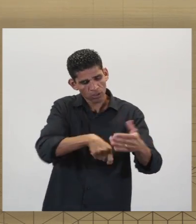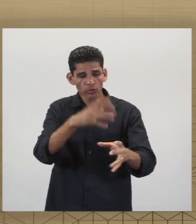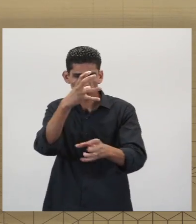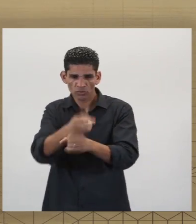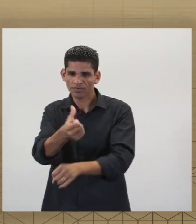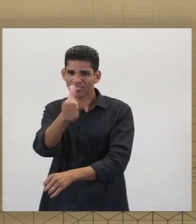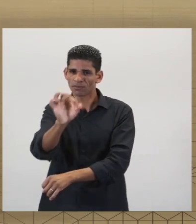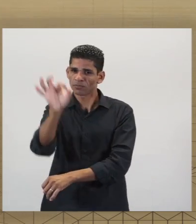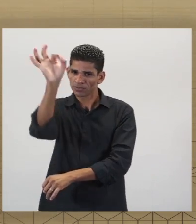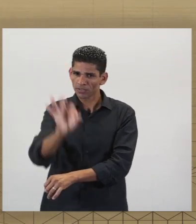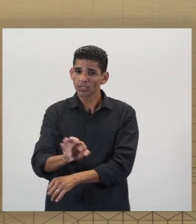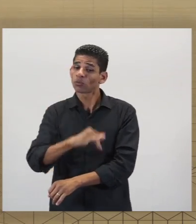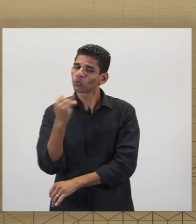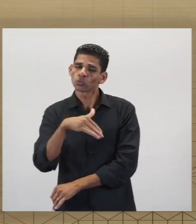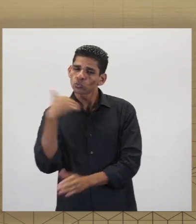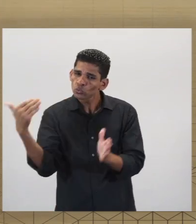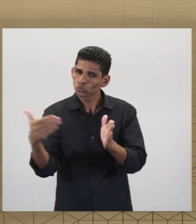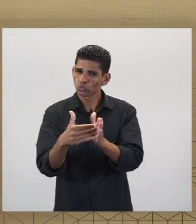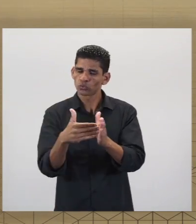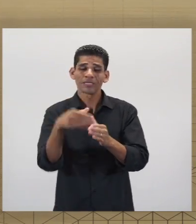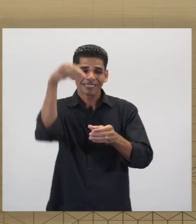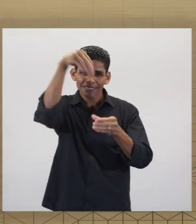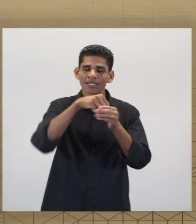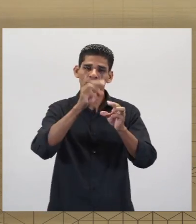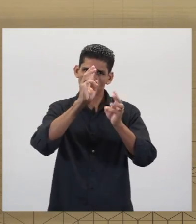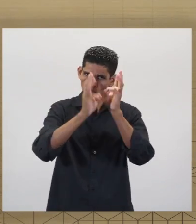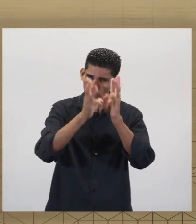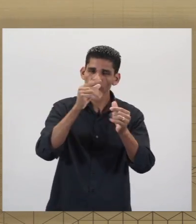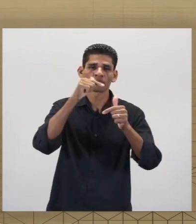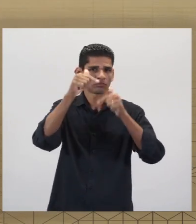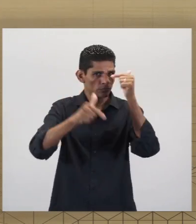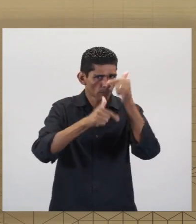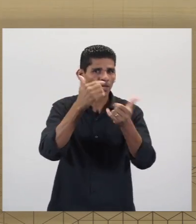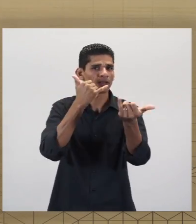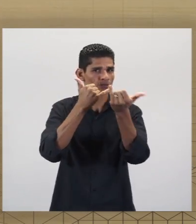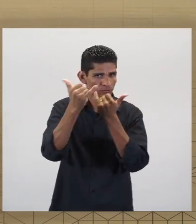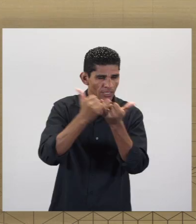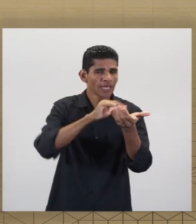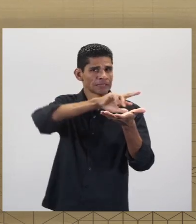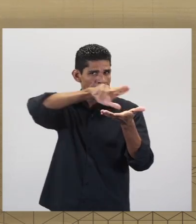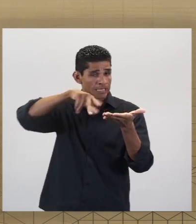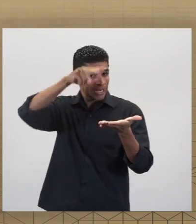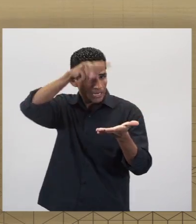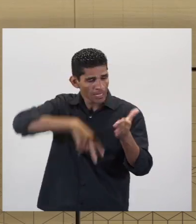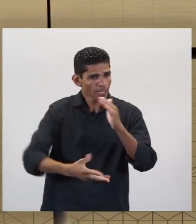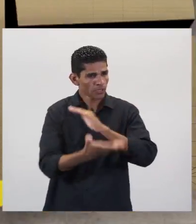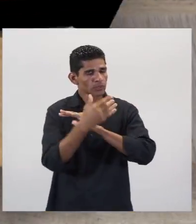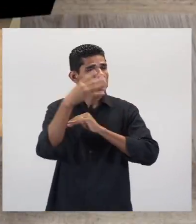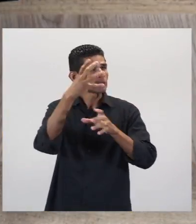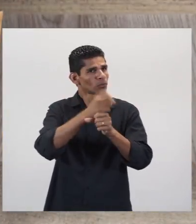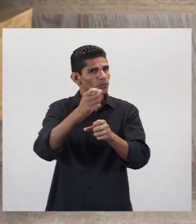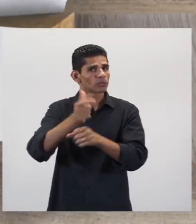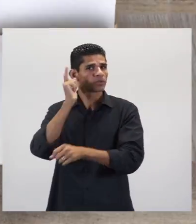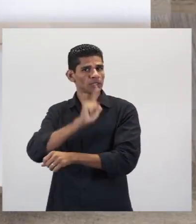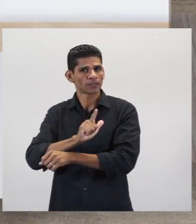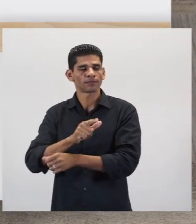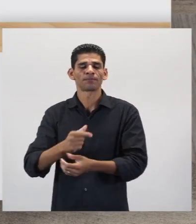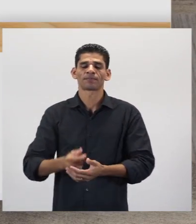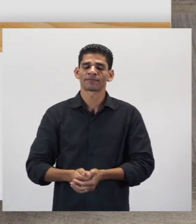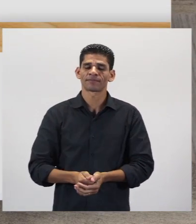das atividades no ambiente. Fiquem bem atentos para a participação nos fóruns, pois a participação nos mesmos também será avaliada.